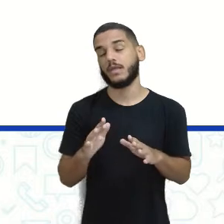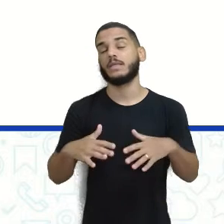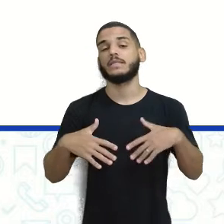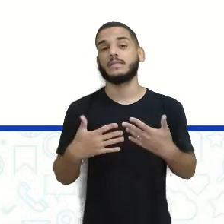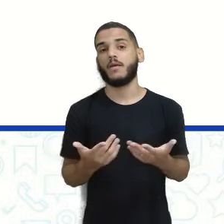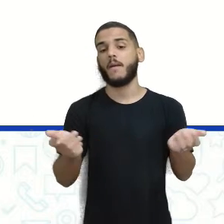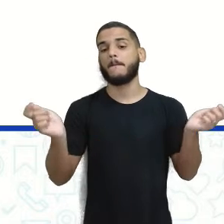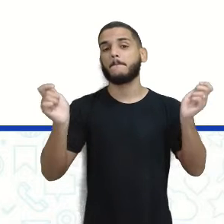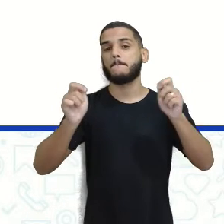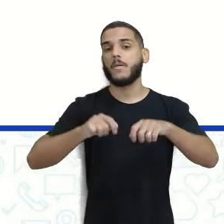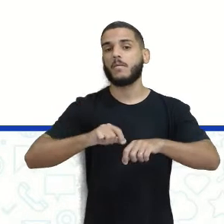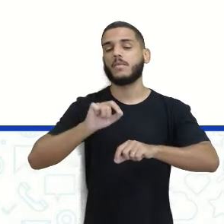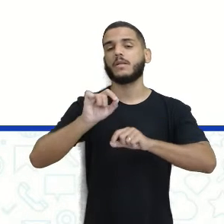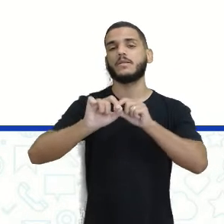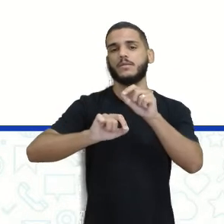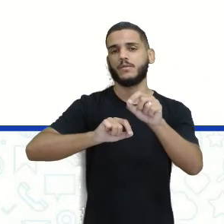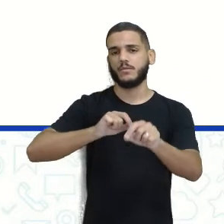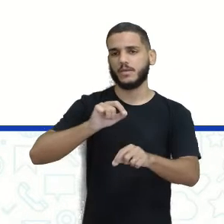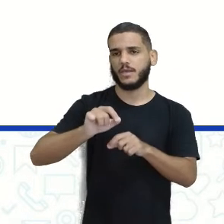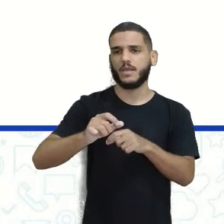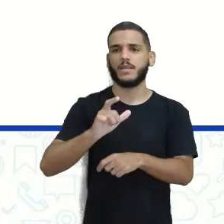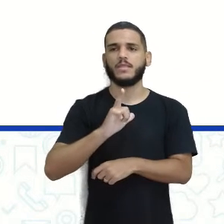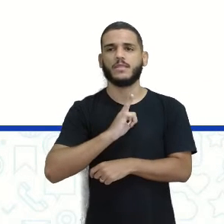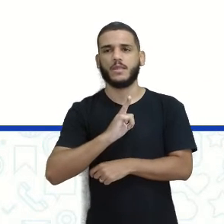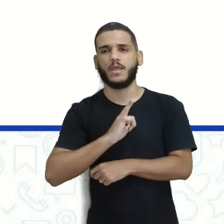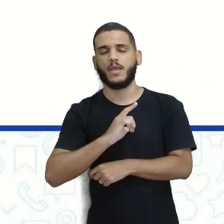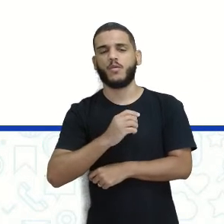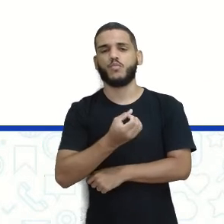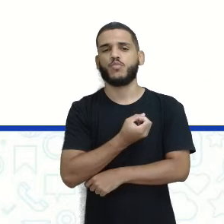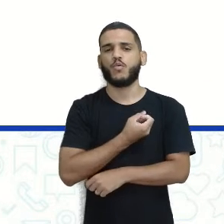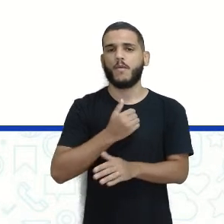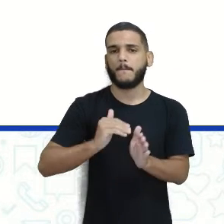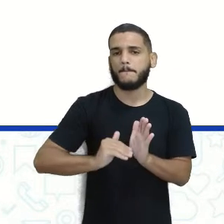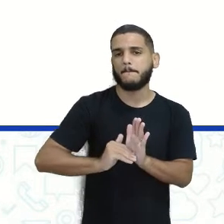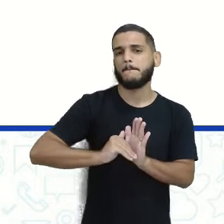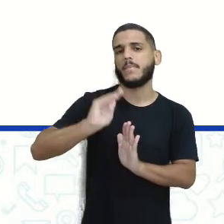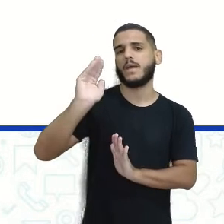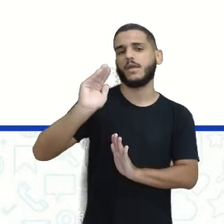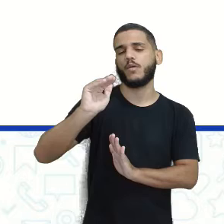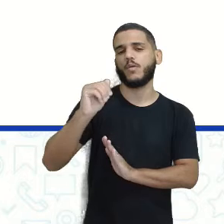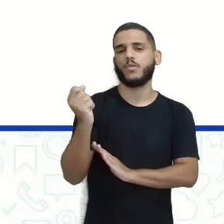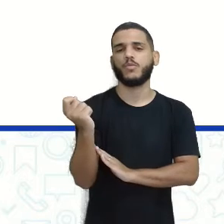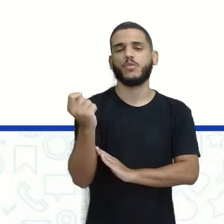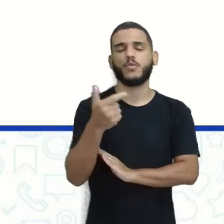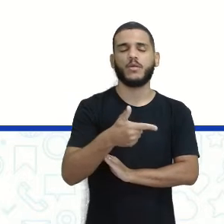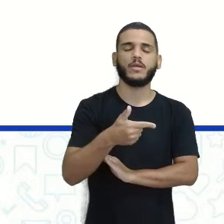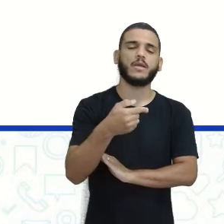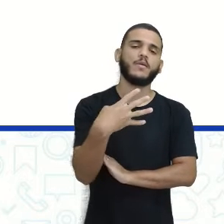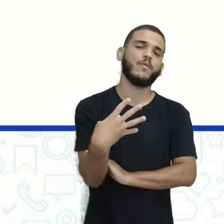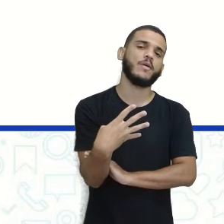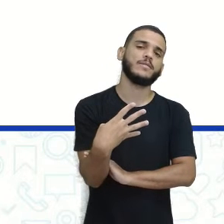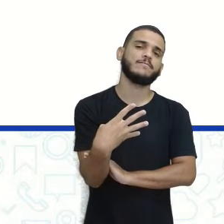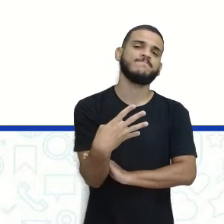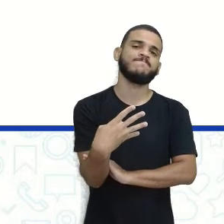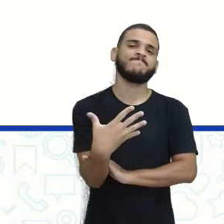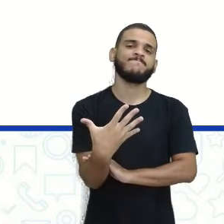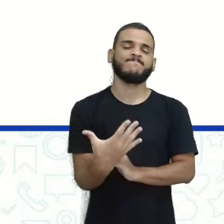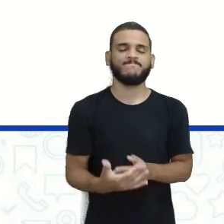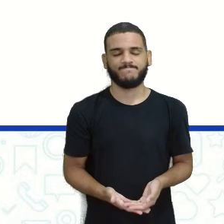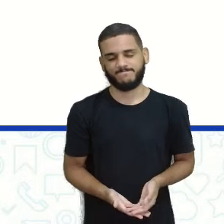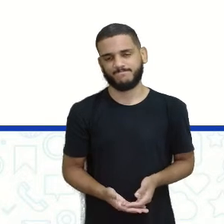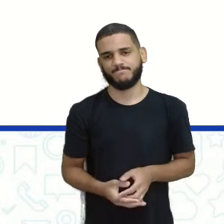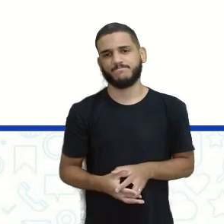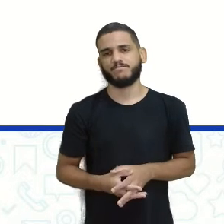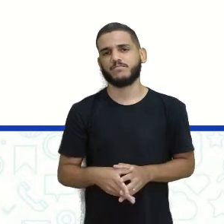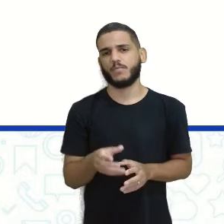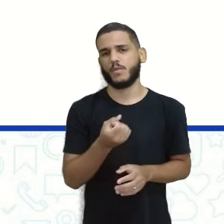a probabilidade de sair um número maior que 4? Maior que 4 no dado. Um número maior que 4